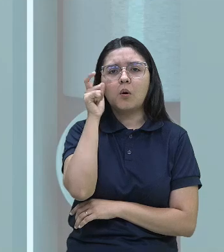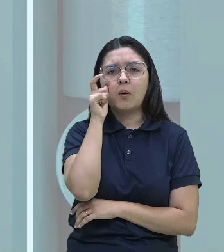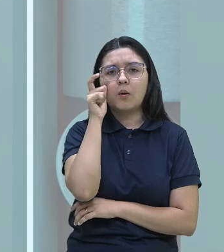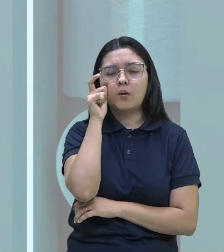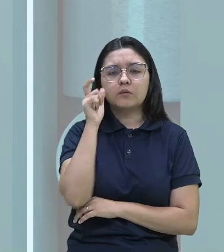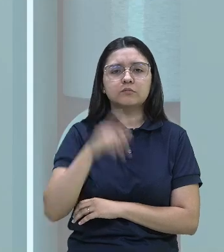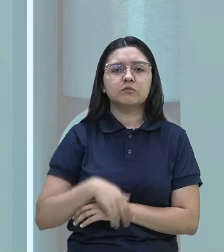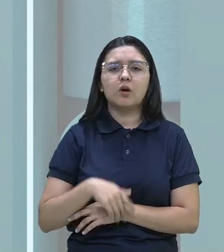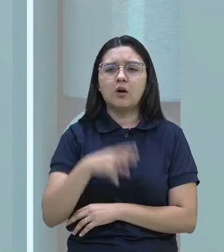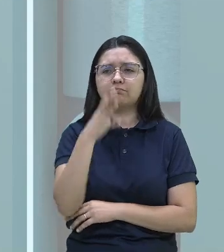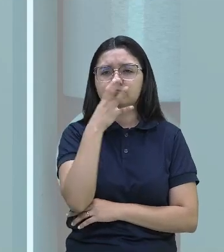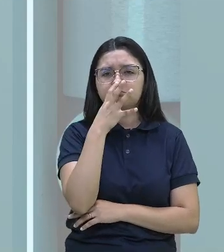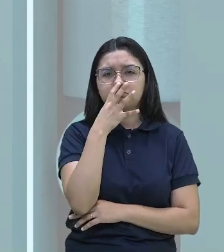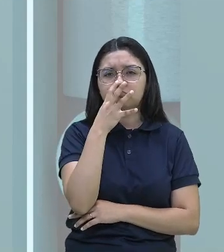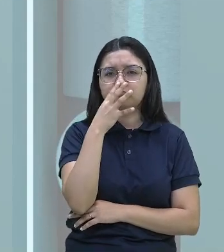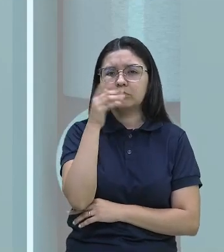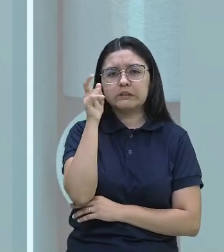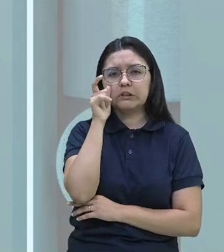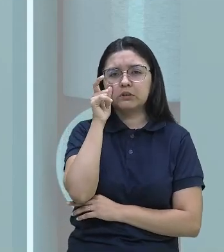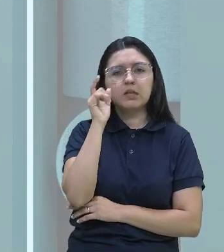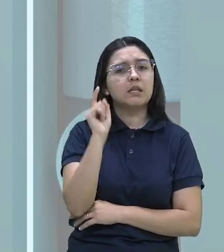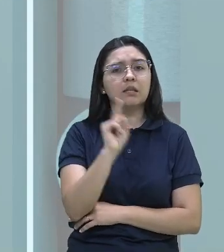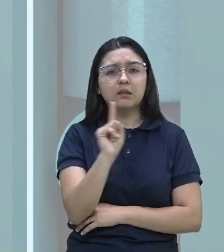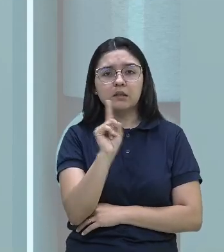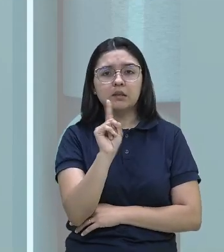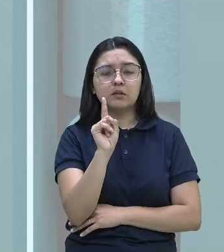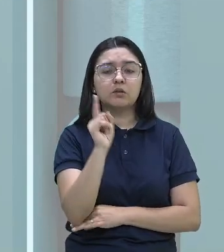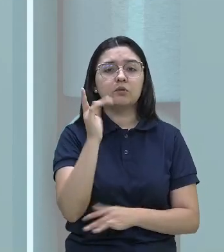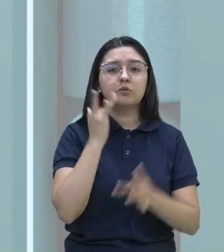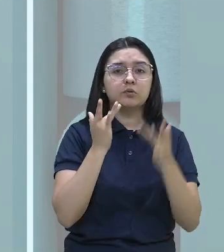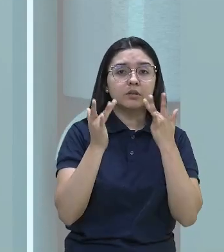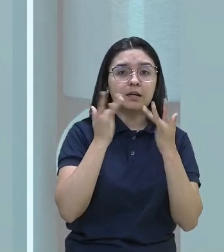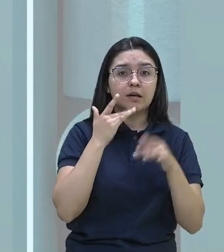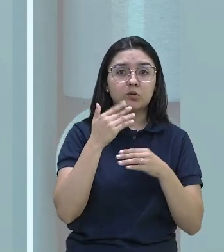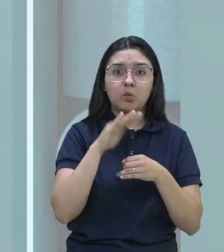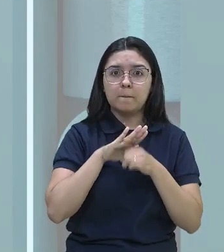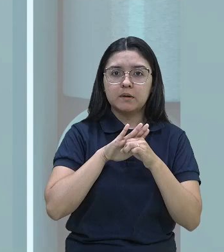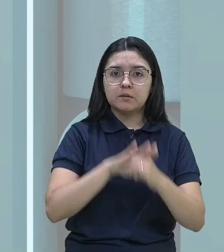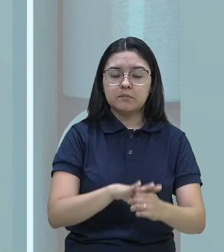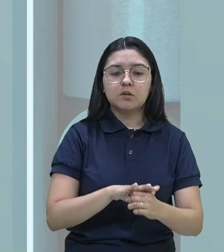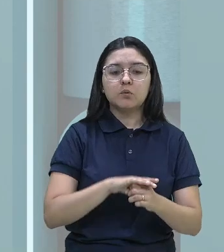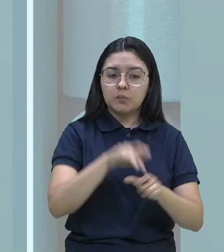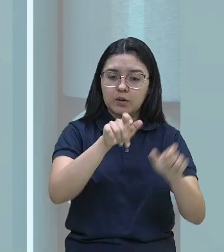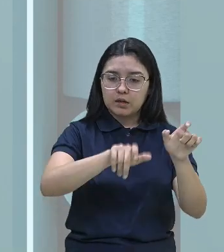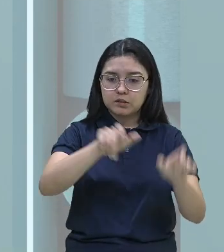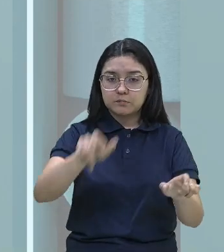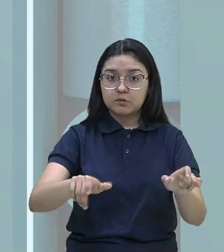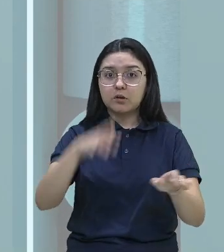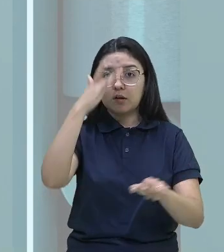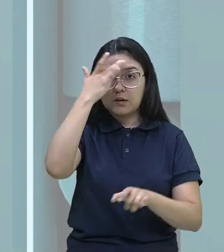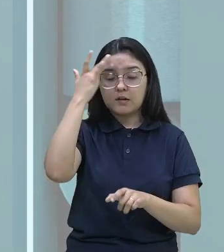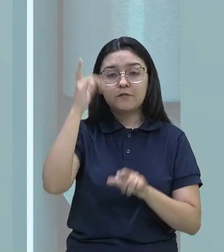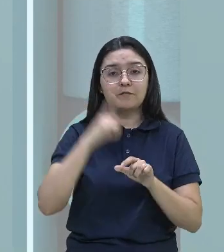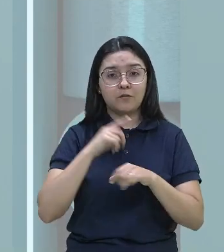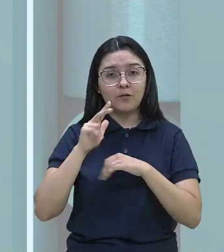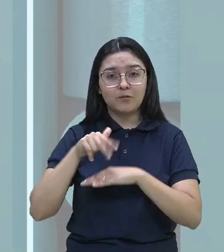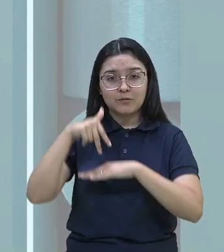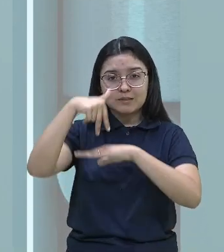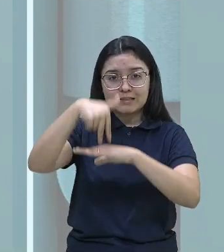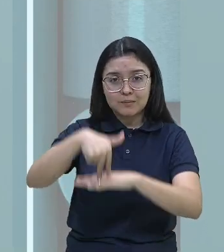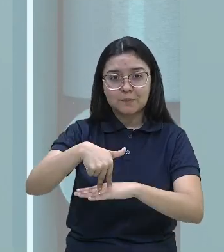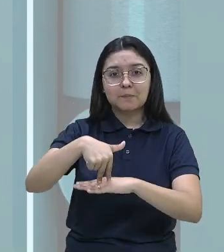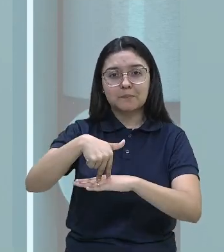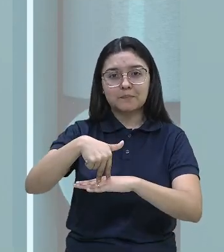que está ali somente para assistir. No teatro do oprimido, ele vai ter um papel, ele vai ter uma segunda, vamos chamar de segunda parede, ele vai